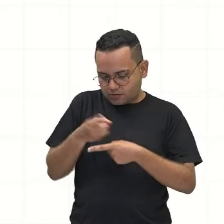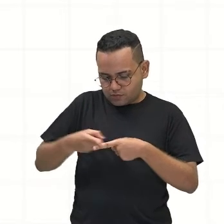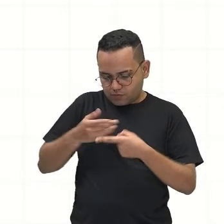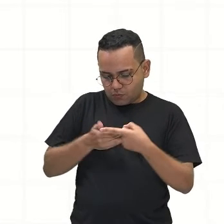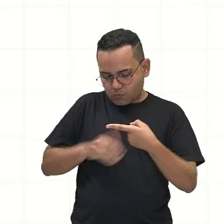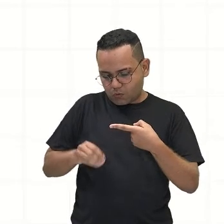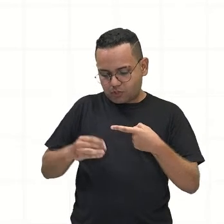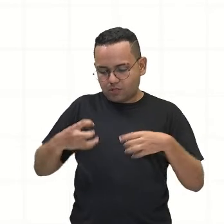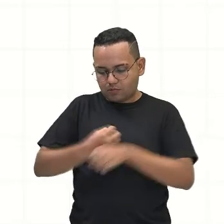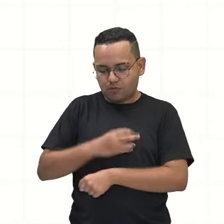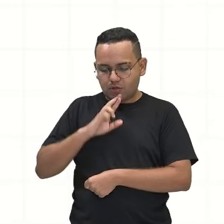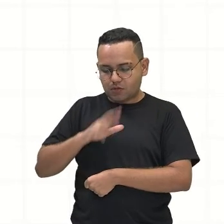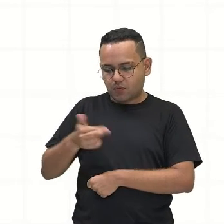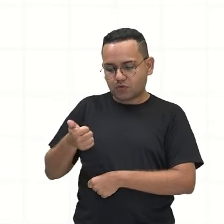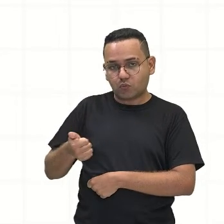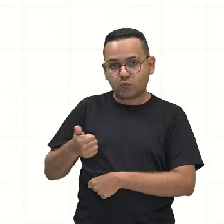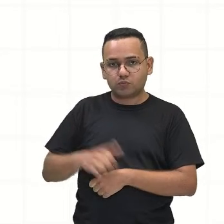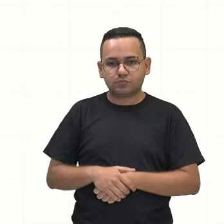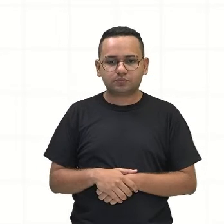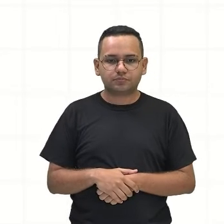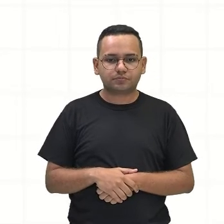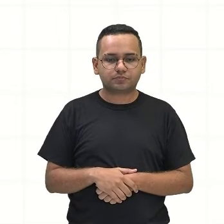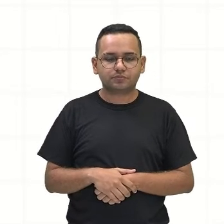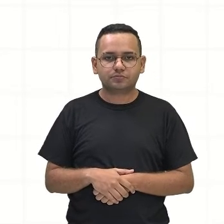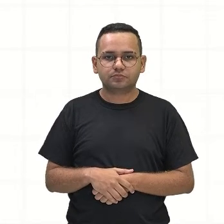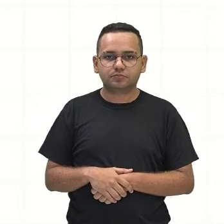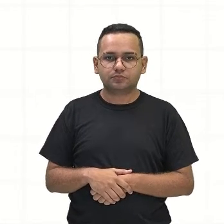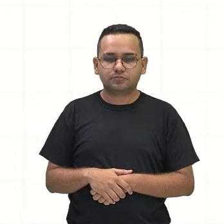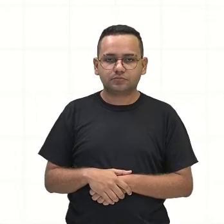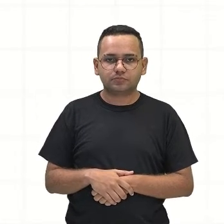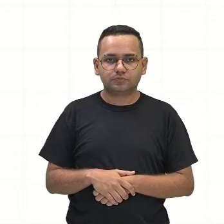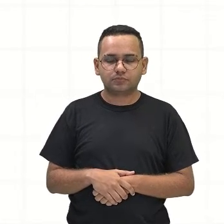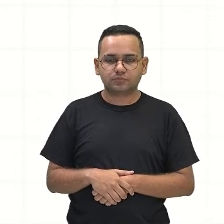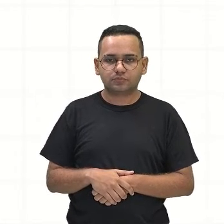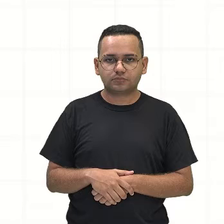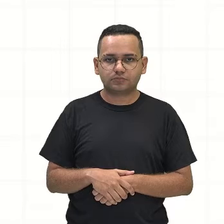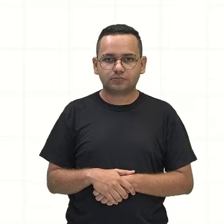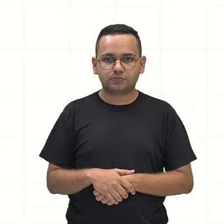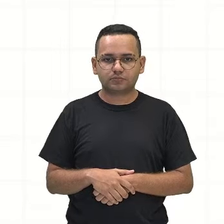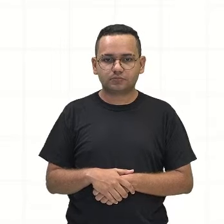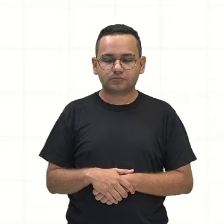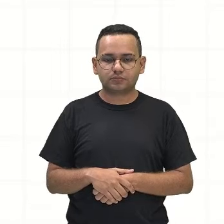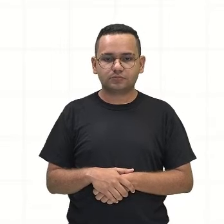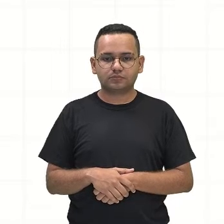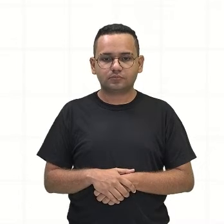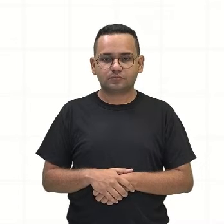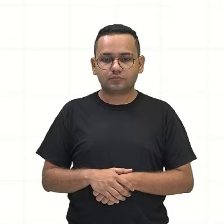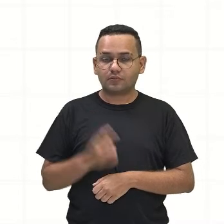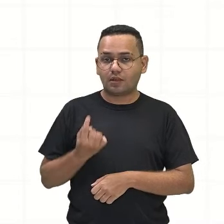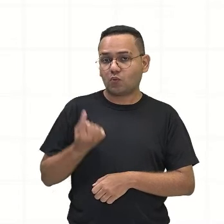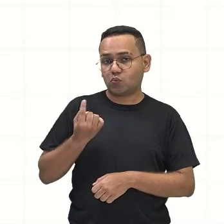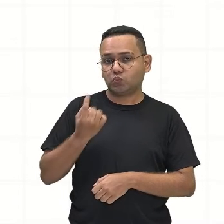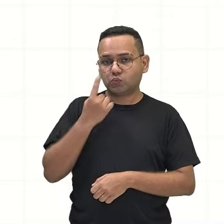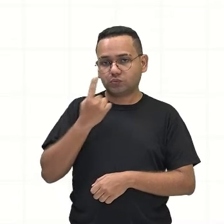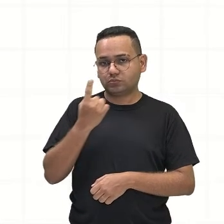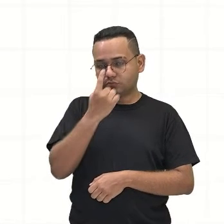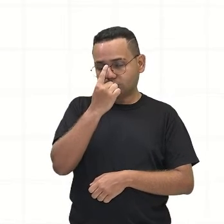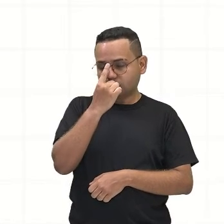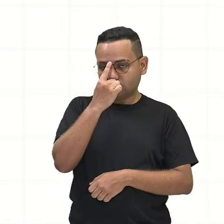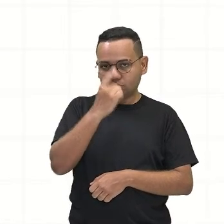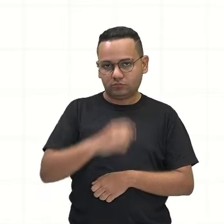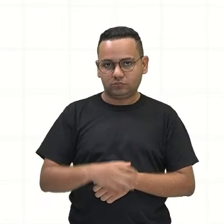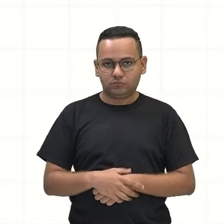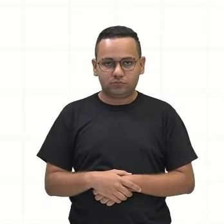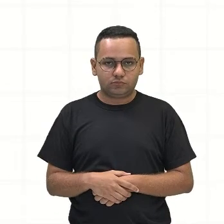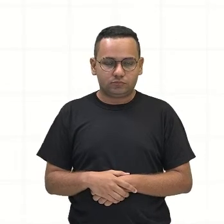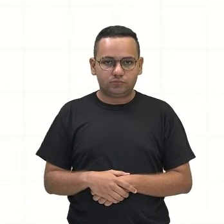Ó, né, ó, 100 por 100, 100 dividido por 100, nessa coluna, né? Que é igual